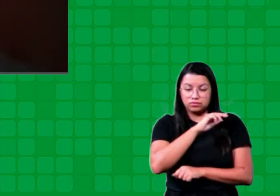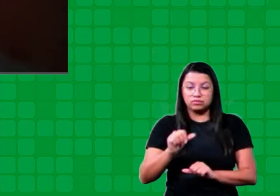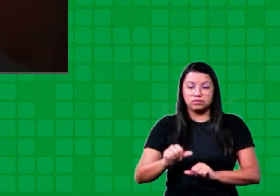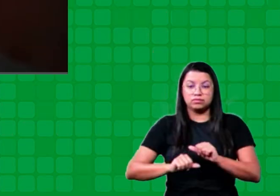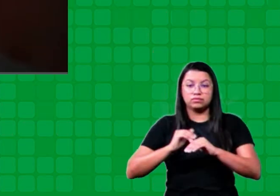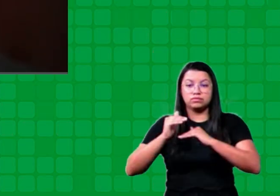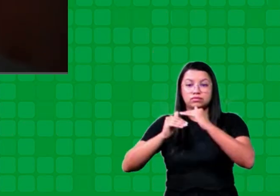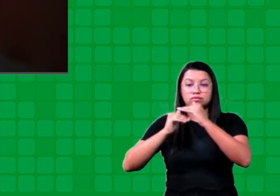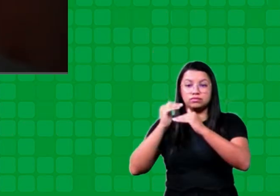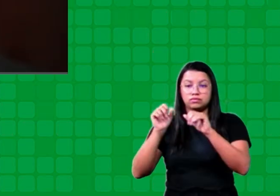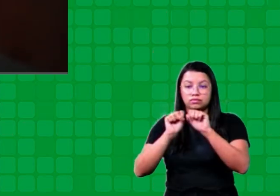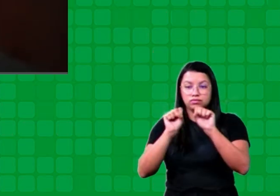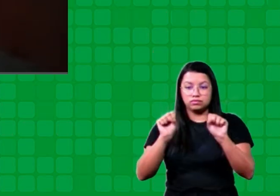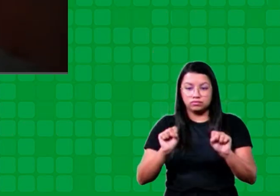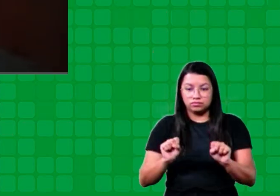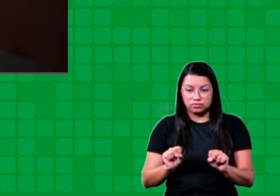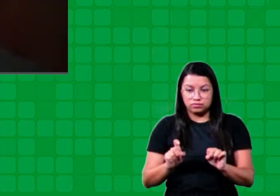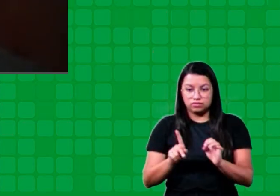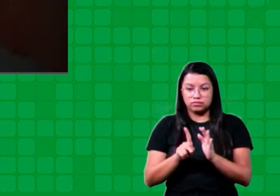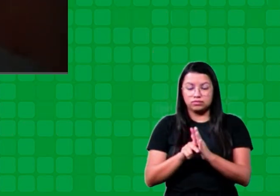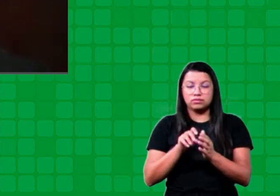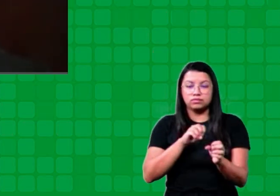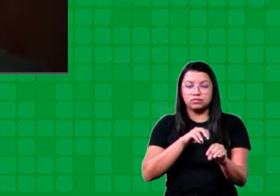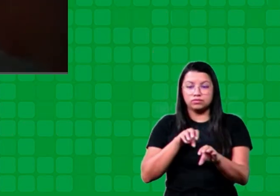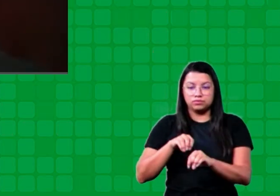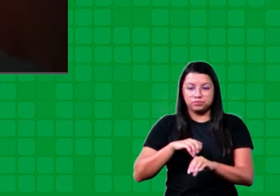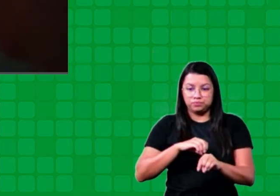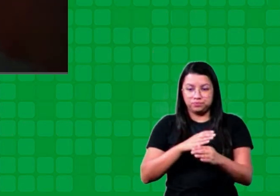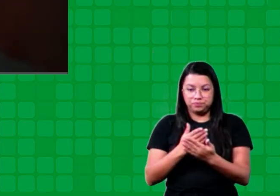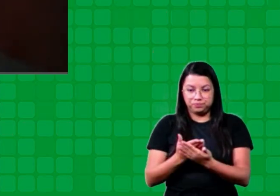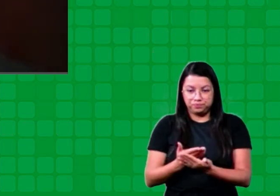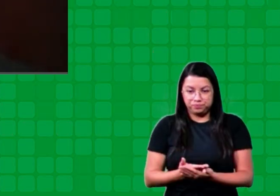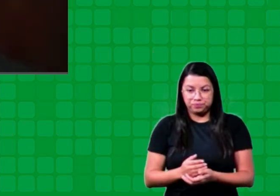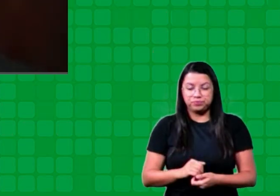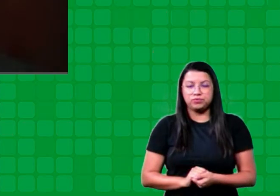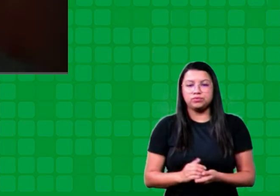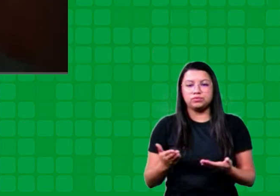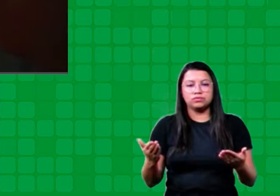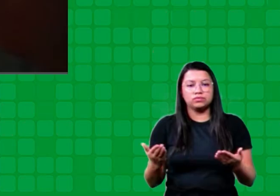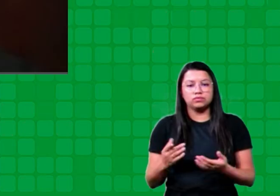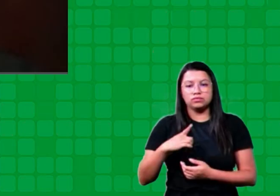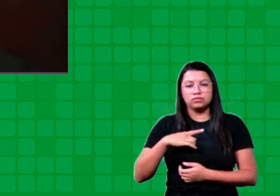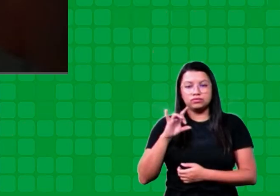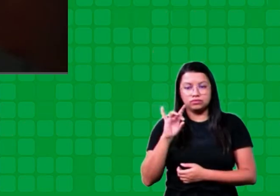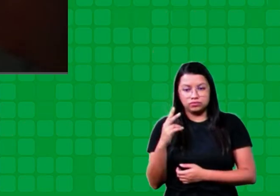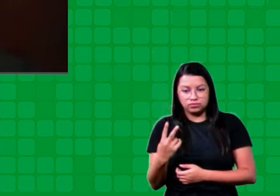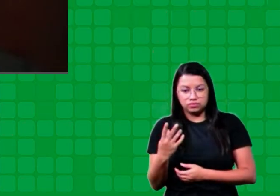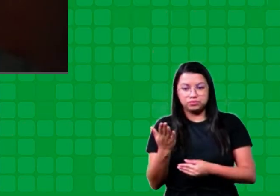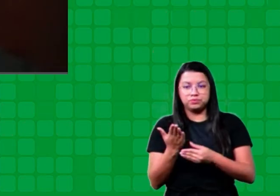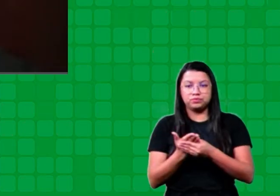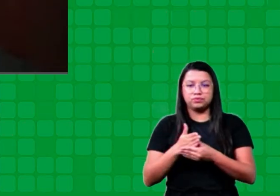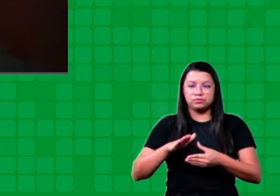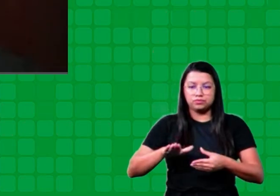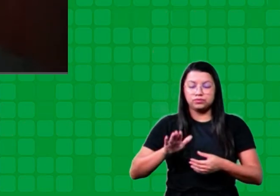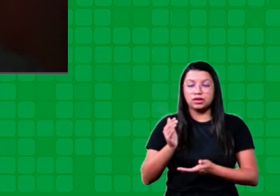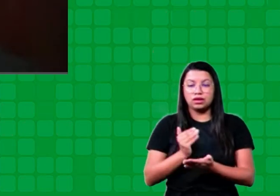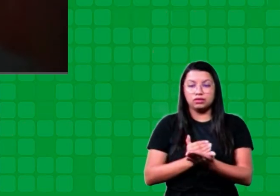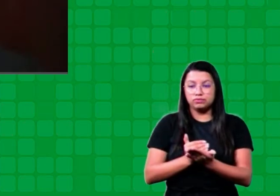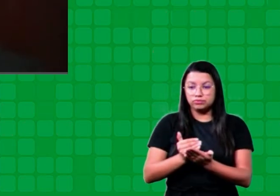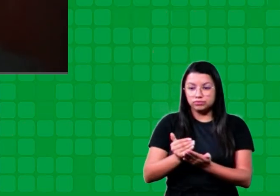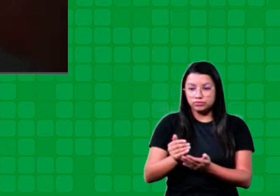sistemas educacionais. Hoje nós temos somente esses dois processos e já inicio fazendo